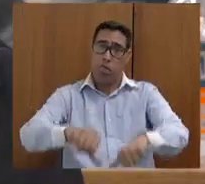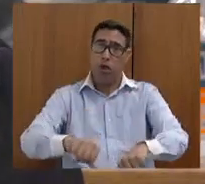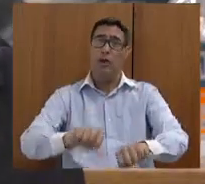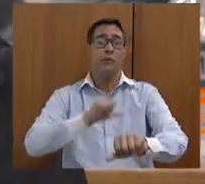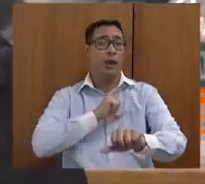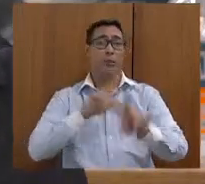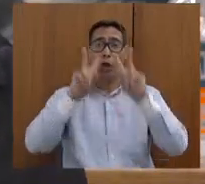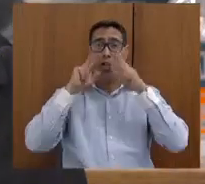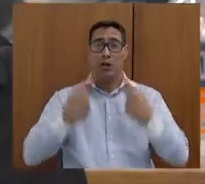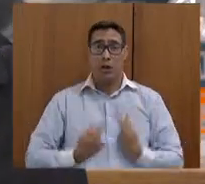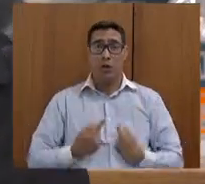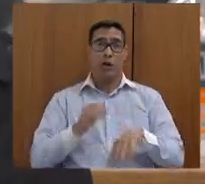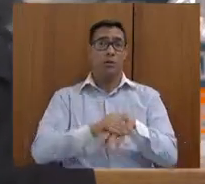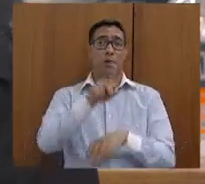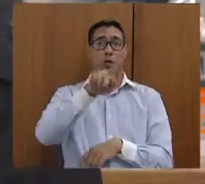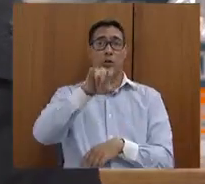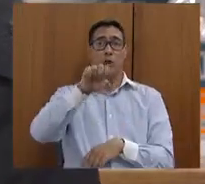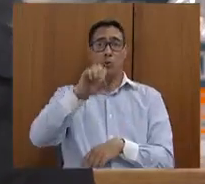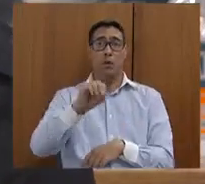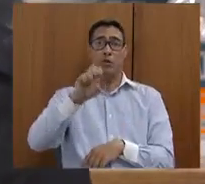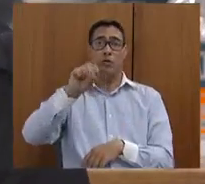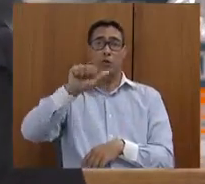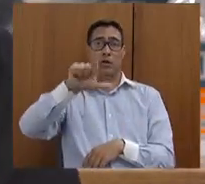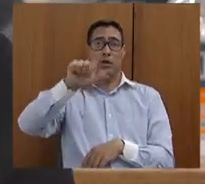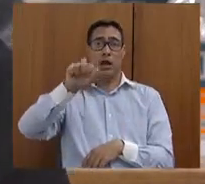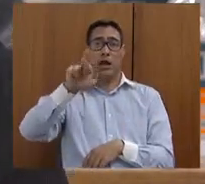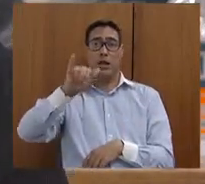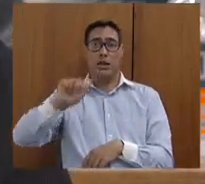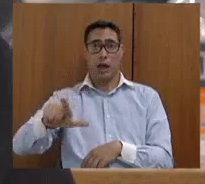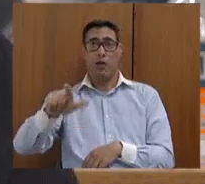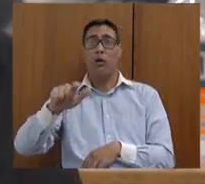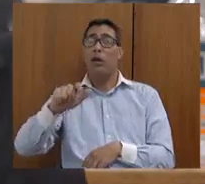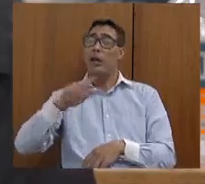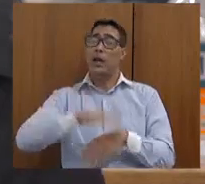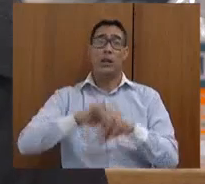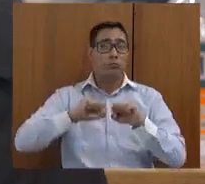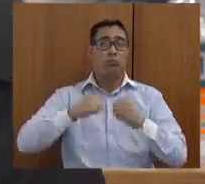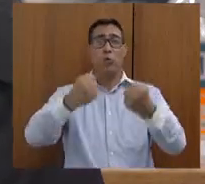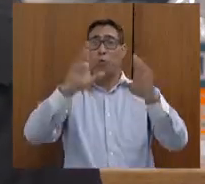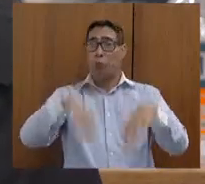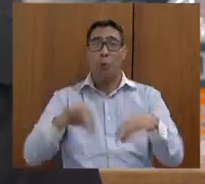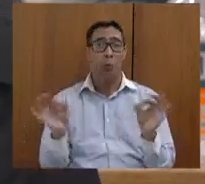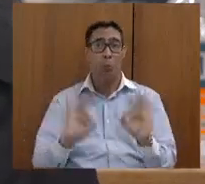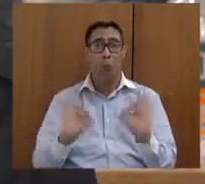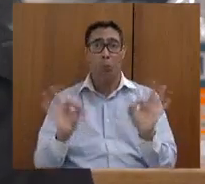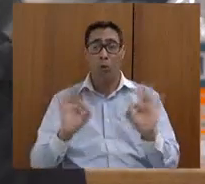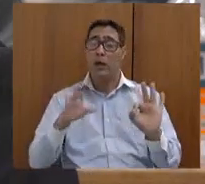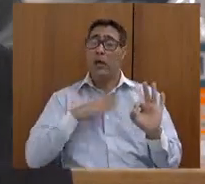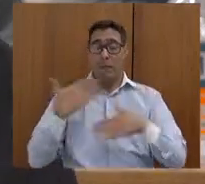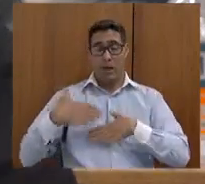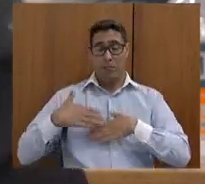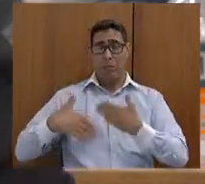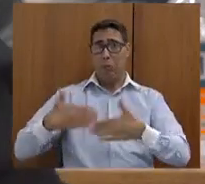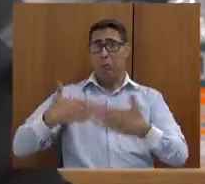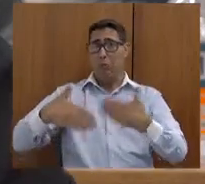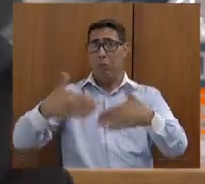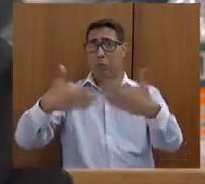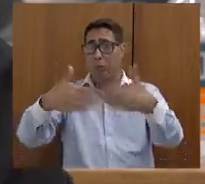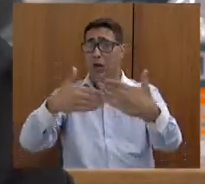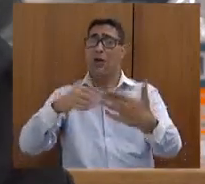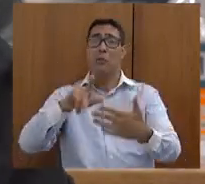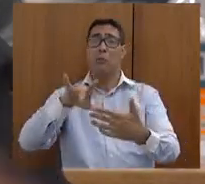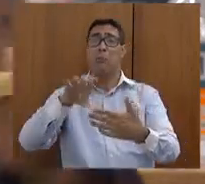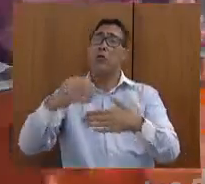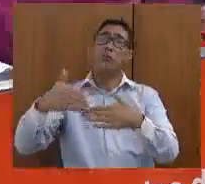do pensador salarial e nenhum esforço adicional para que nem que progressivamente esse